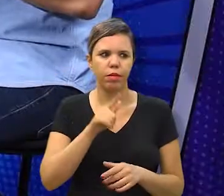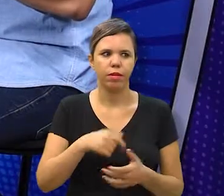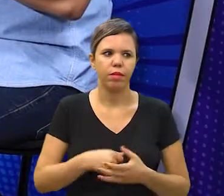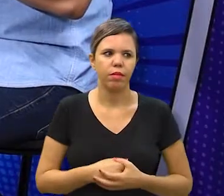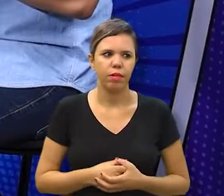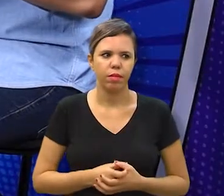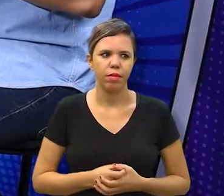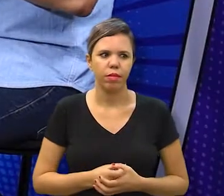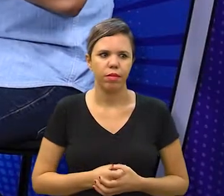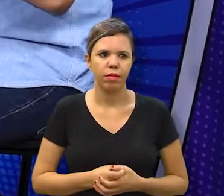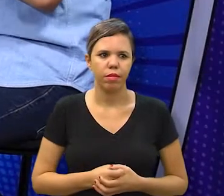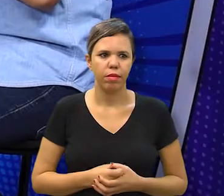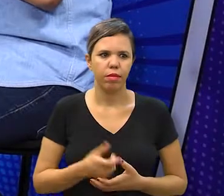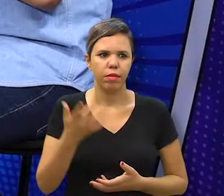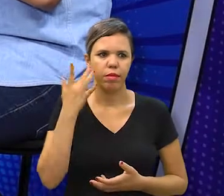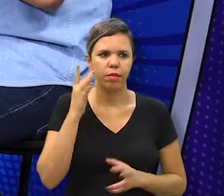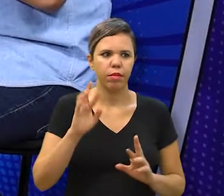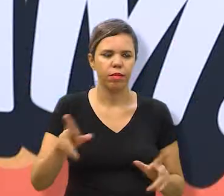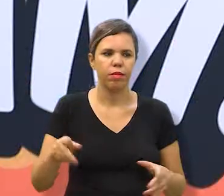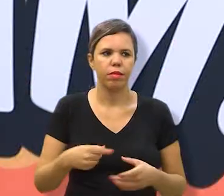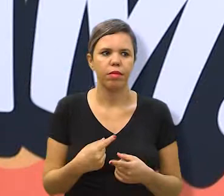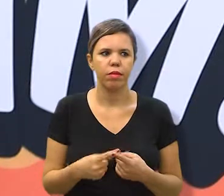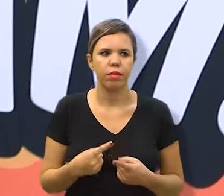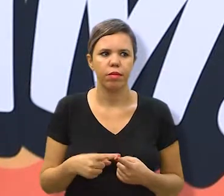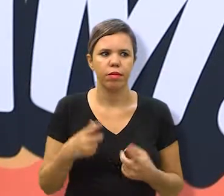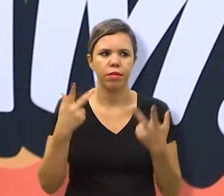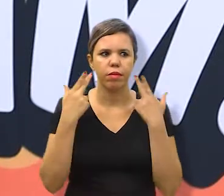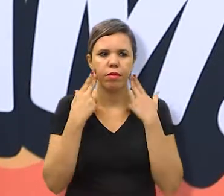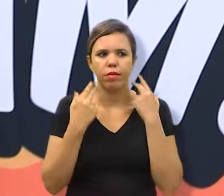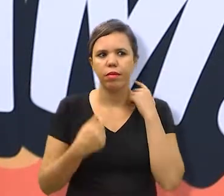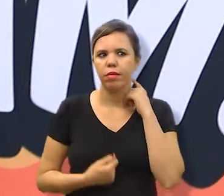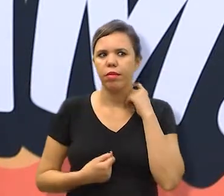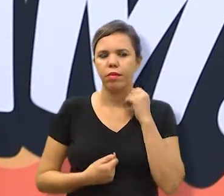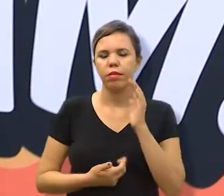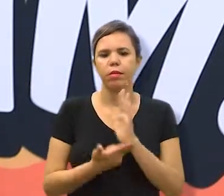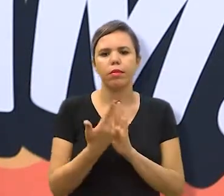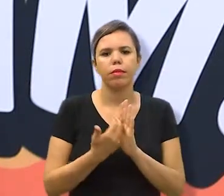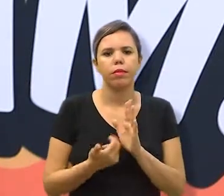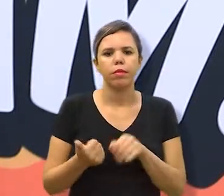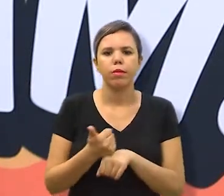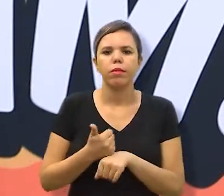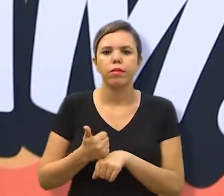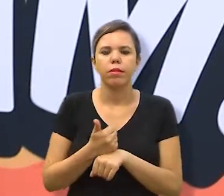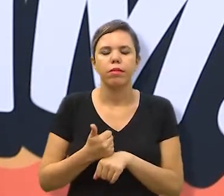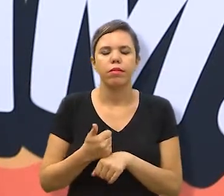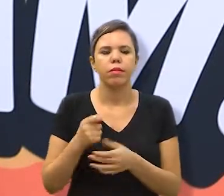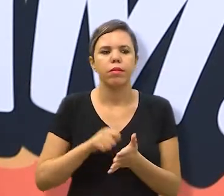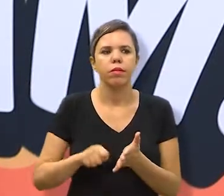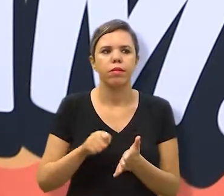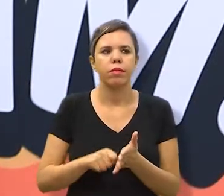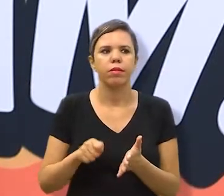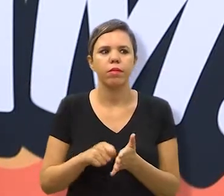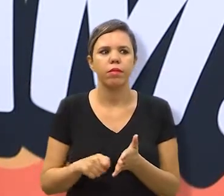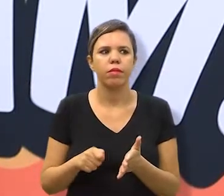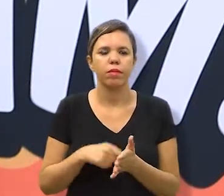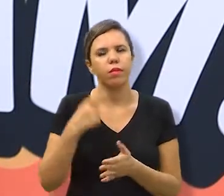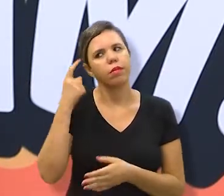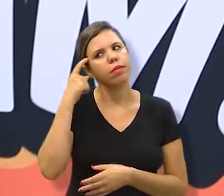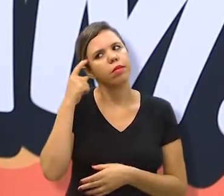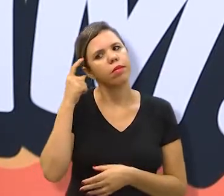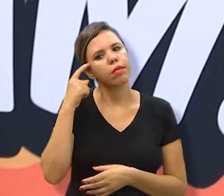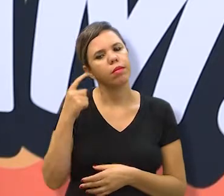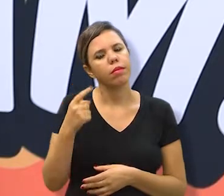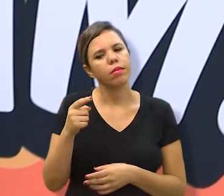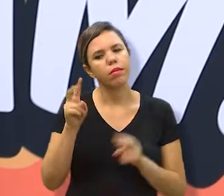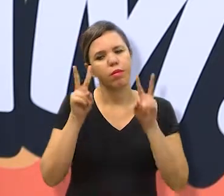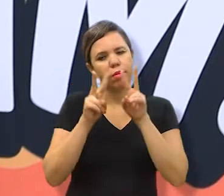dia. Eu acho bem diferente, né? Porque normalmente os quadrinistas e escritores pensam